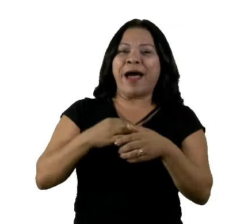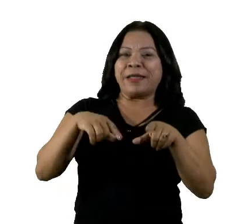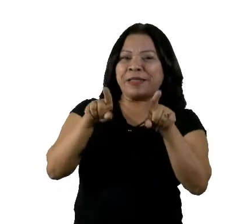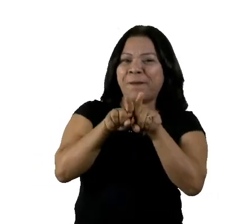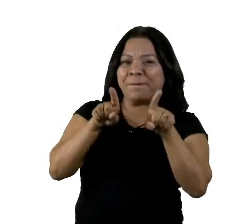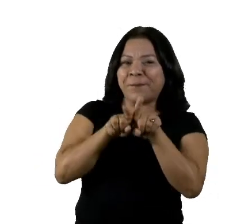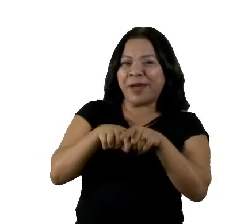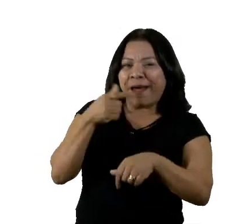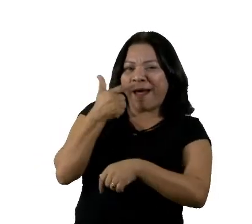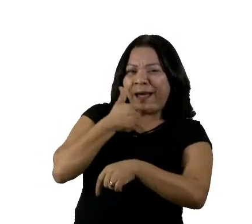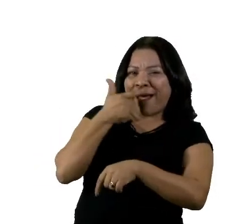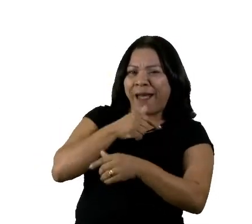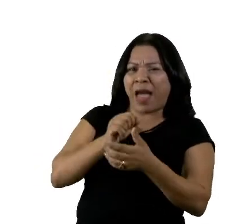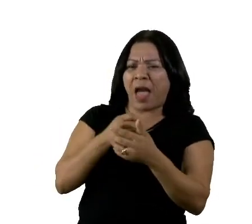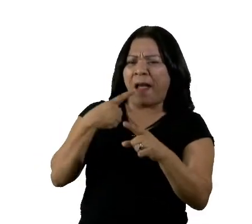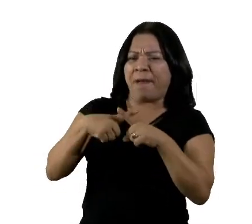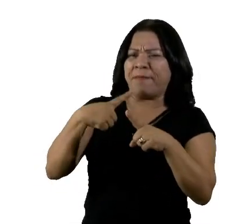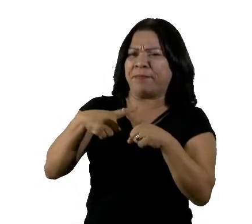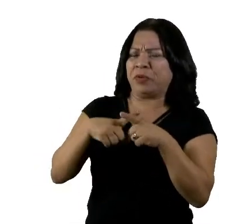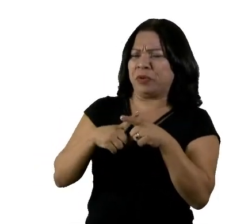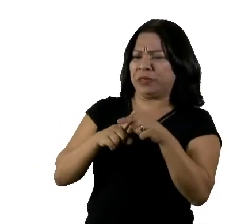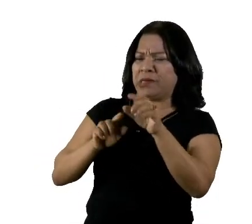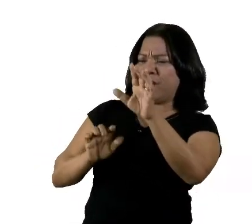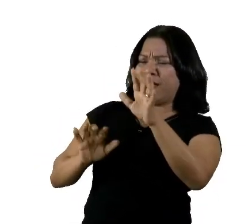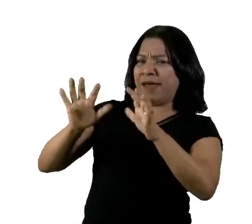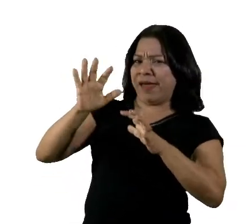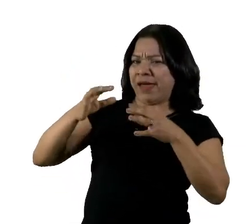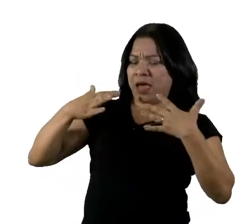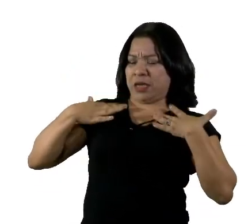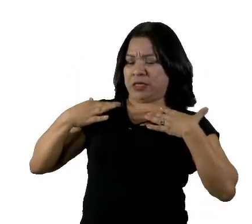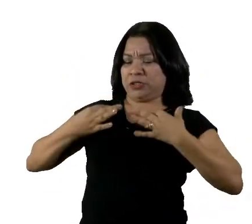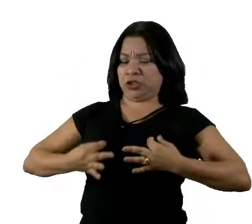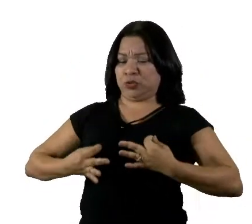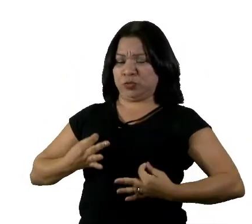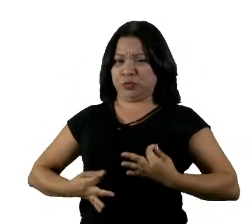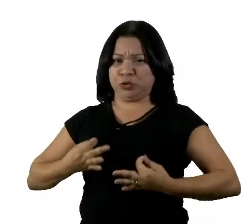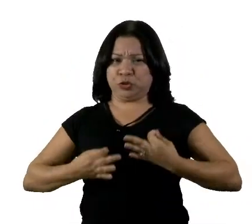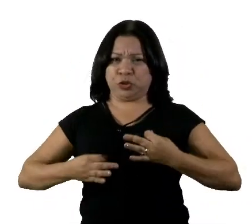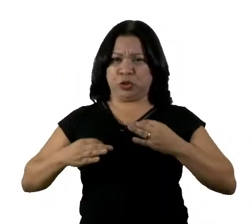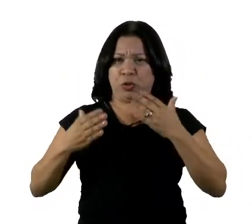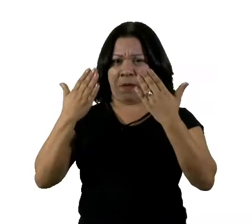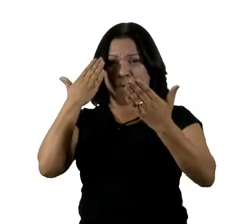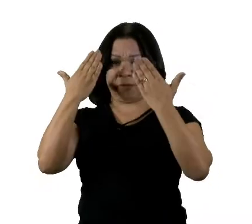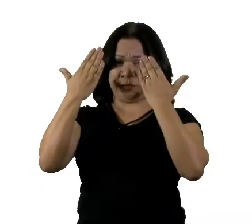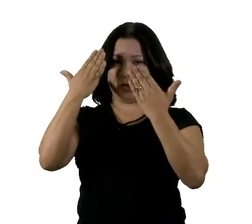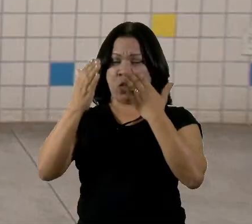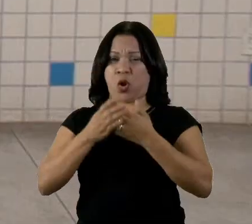aos aspectos físicos, psicológicos e comportamentais.